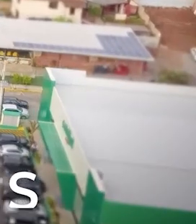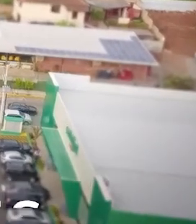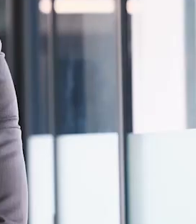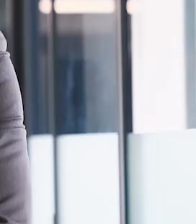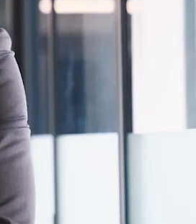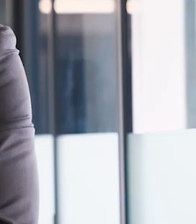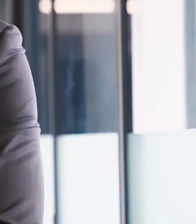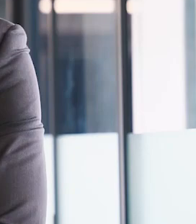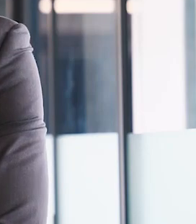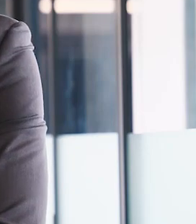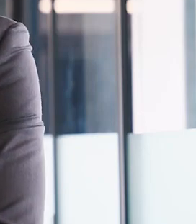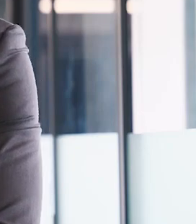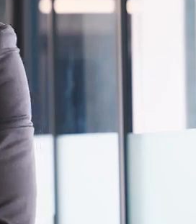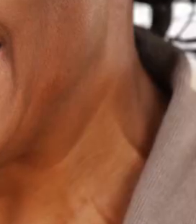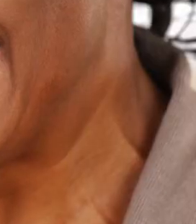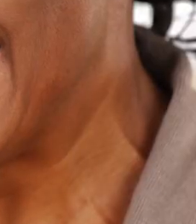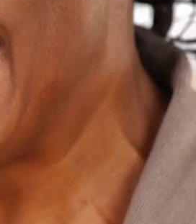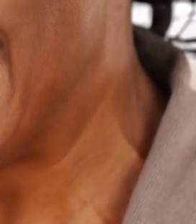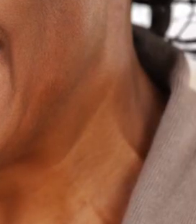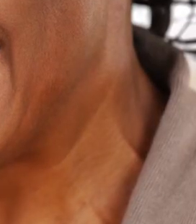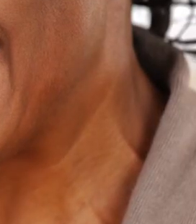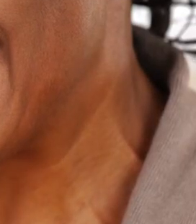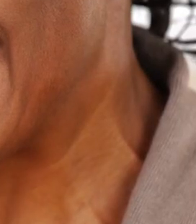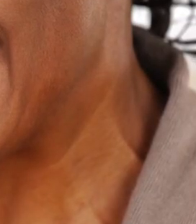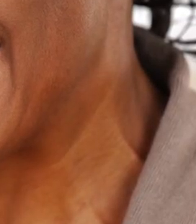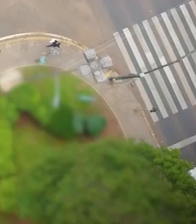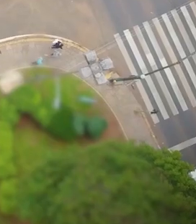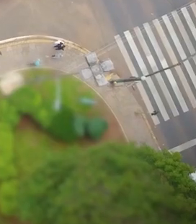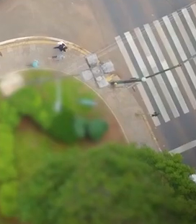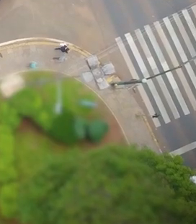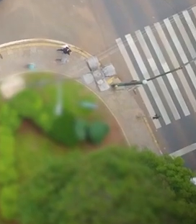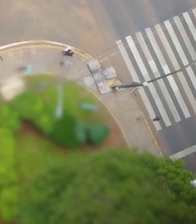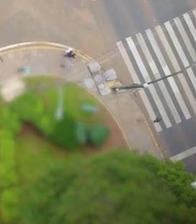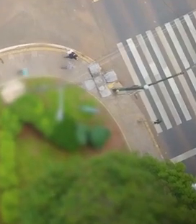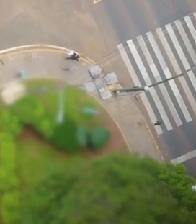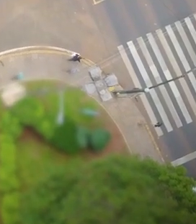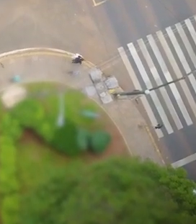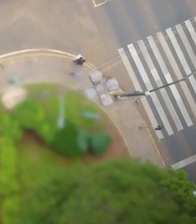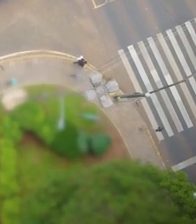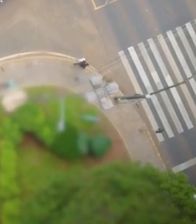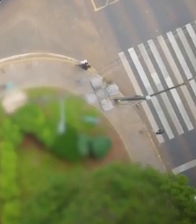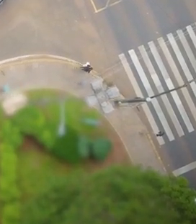das decisões. Quando a comunidade participa, a cidade cresce.